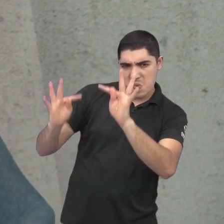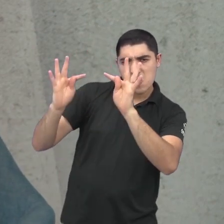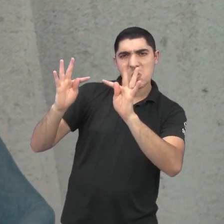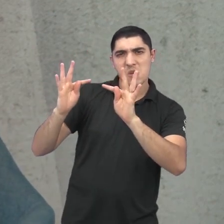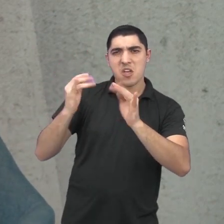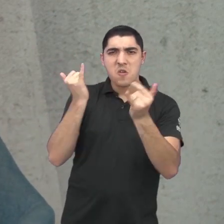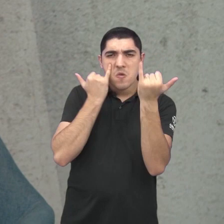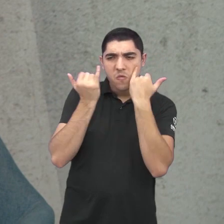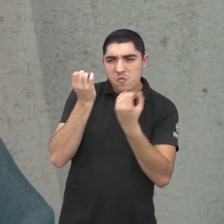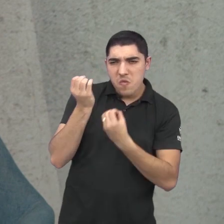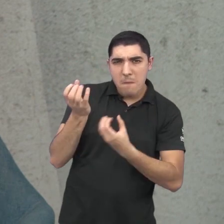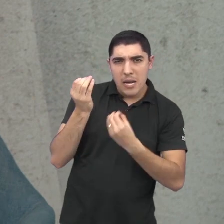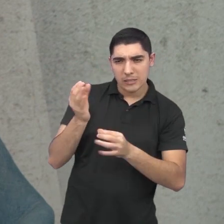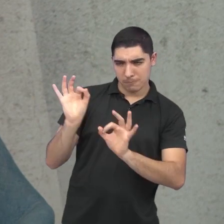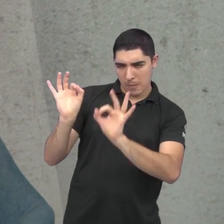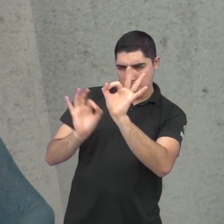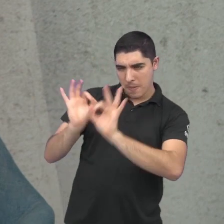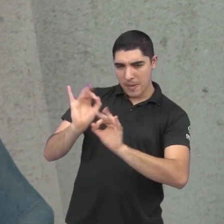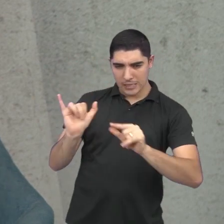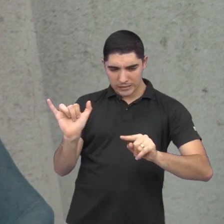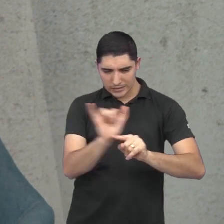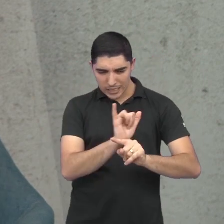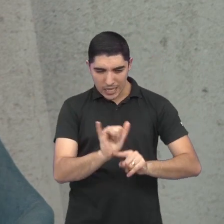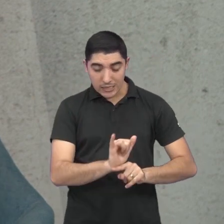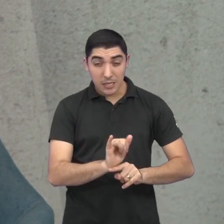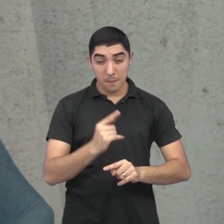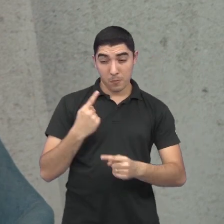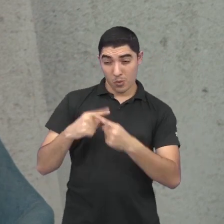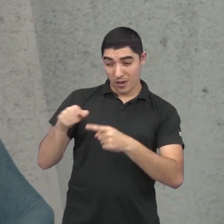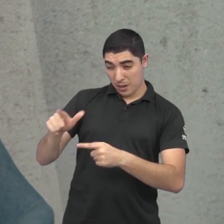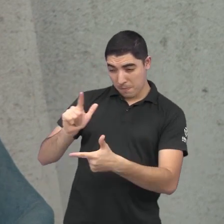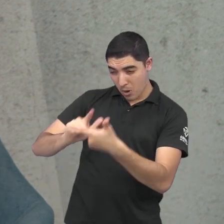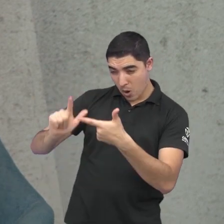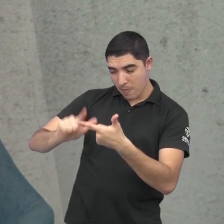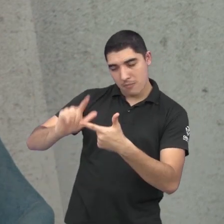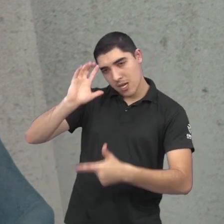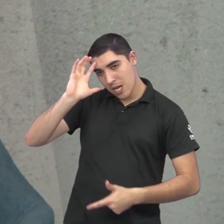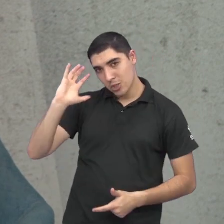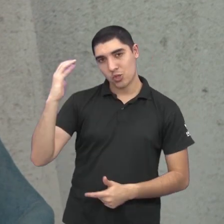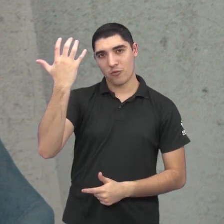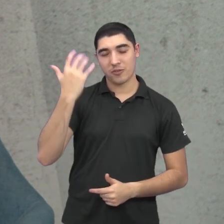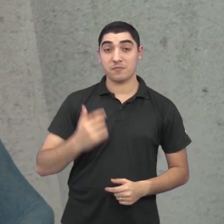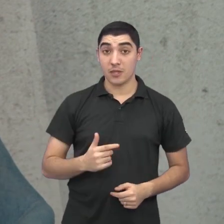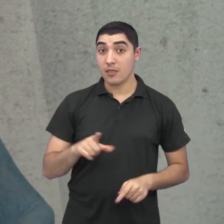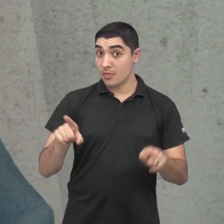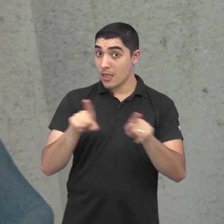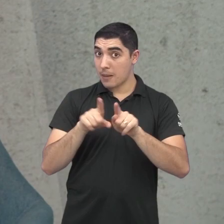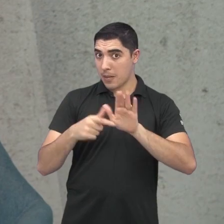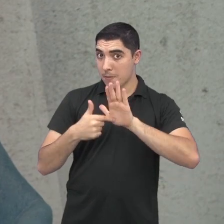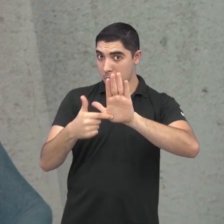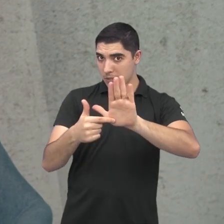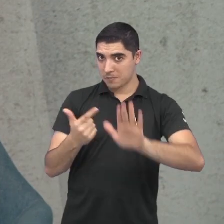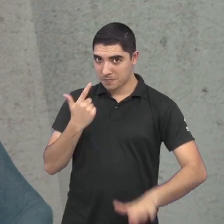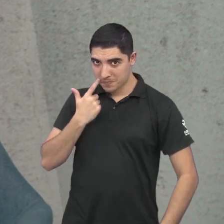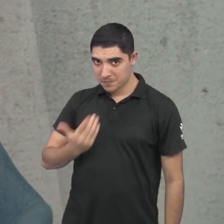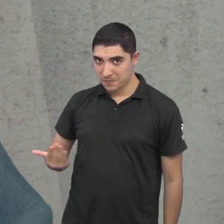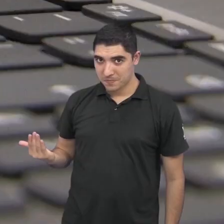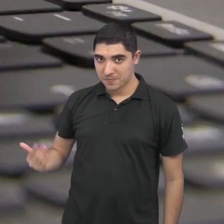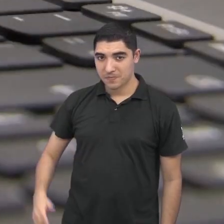e dados para desenvolver estratégias para buscar soluções efetivas para o cliente. E tem mais aqui no